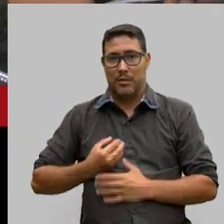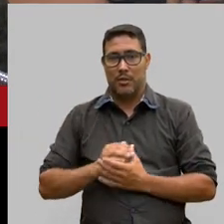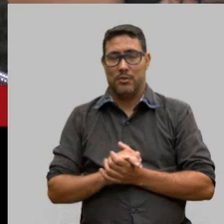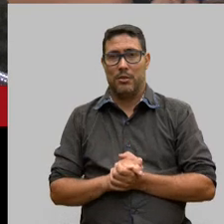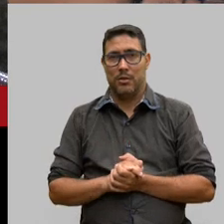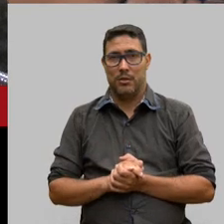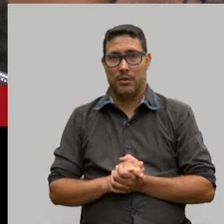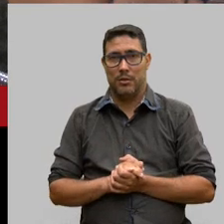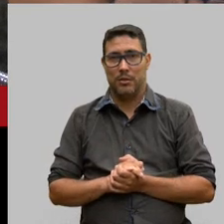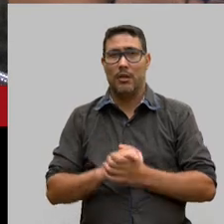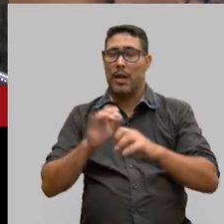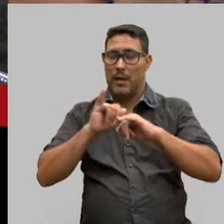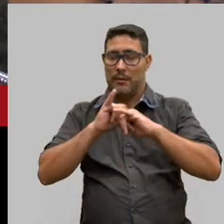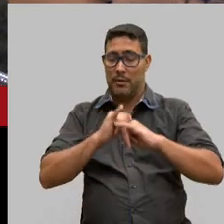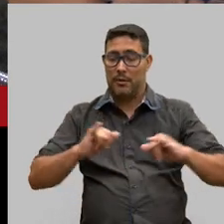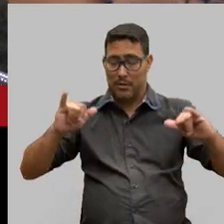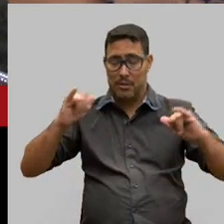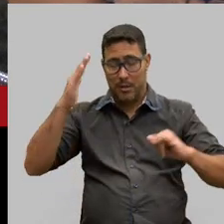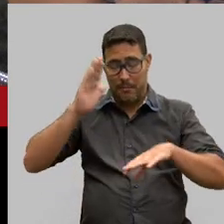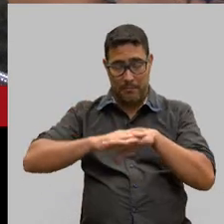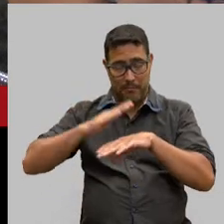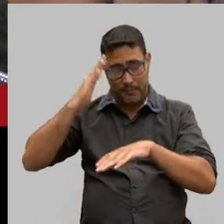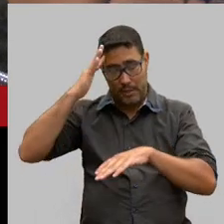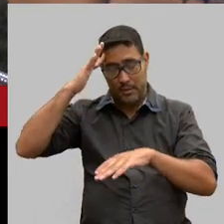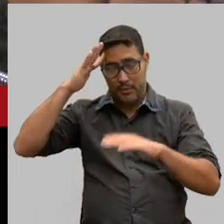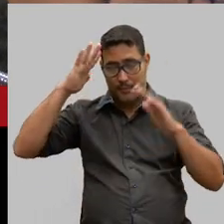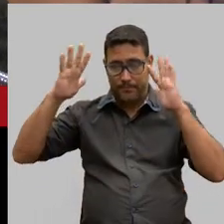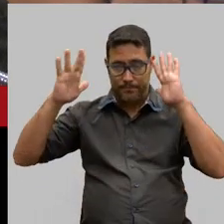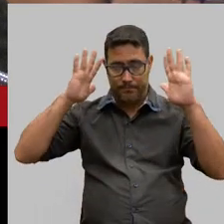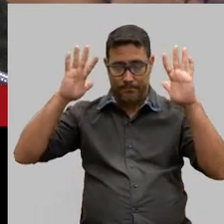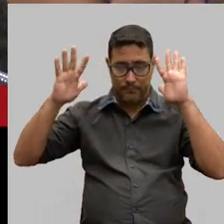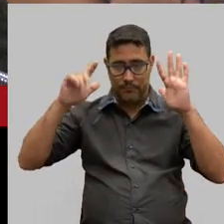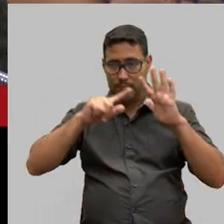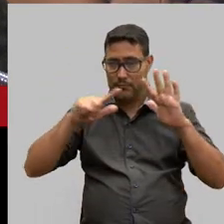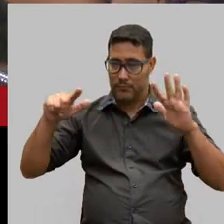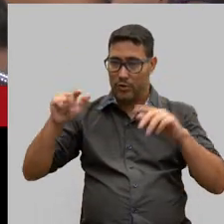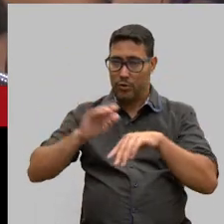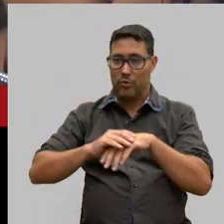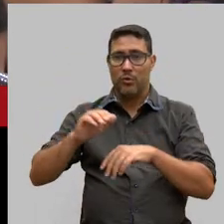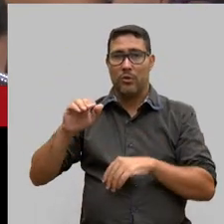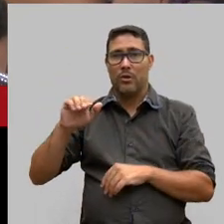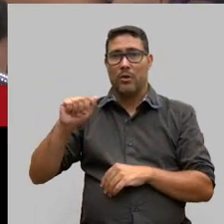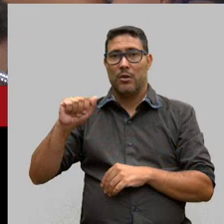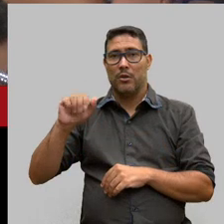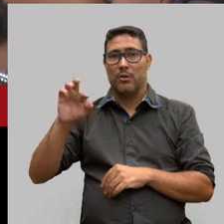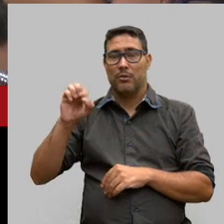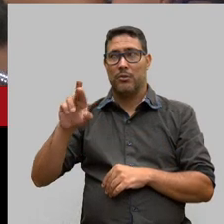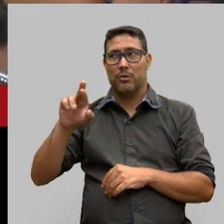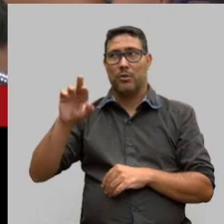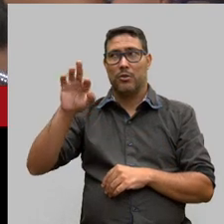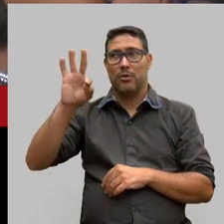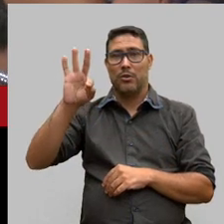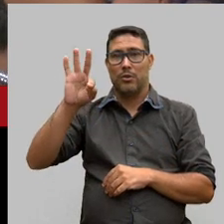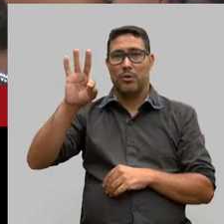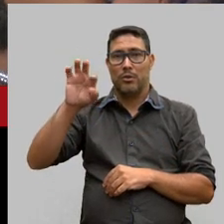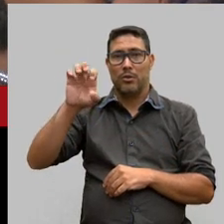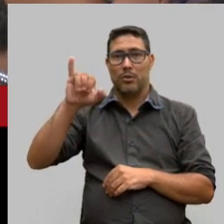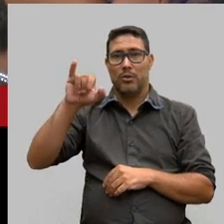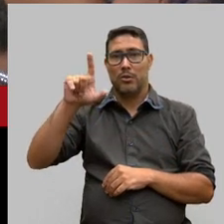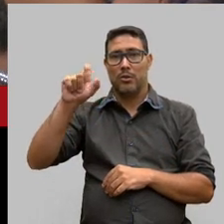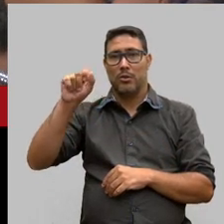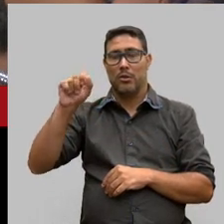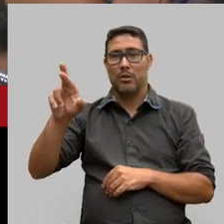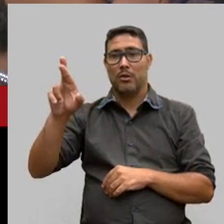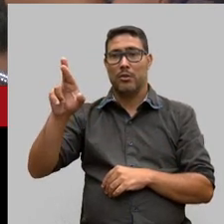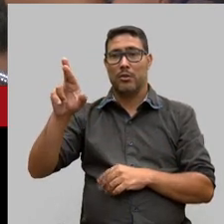essa mensagem eu inspirei no ator e norte-americano Taylor Lautner no filme Shark Boy Live